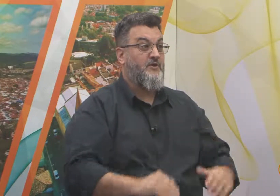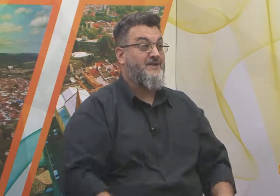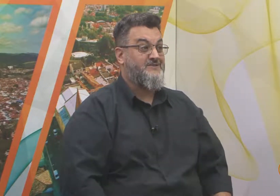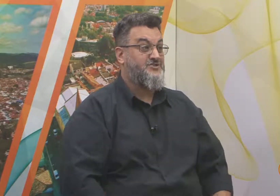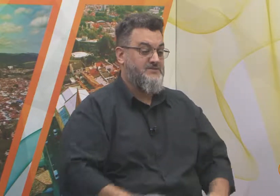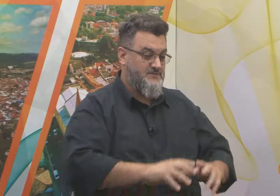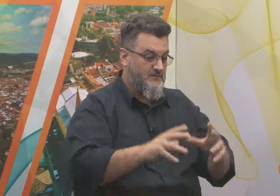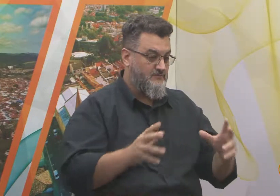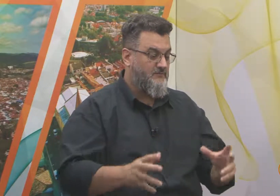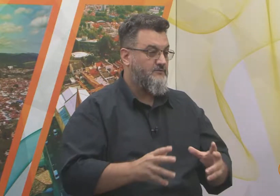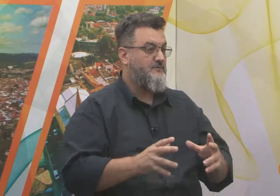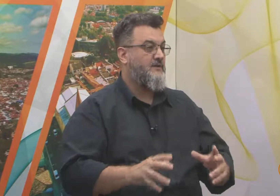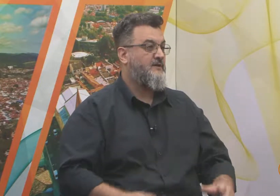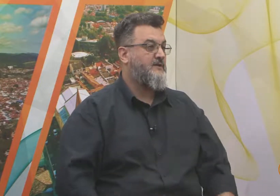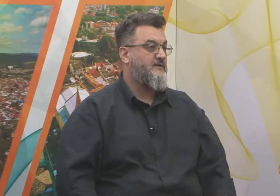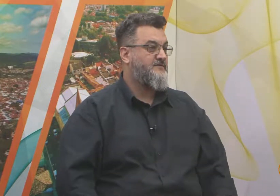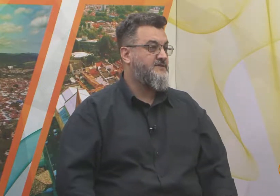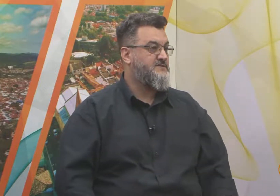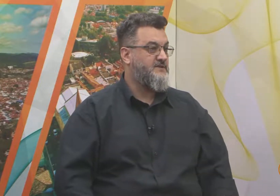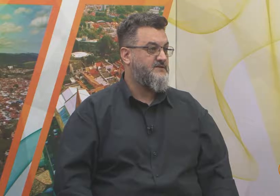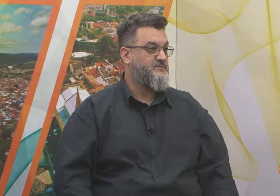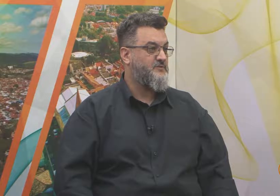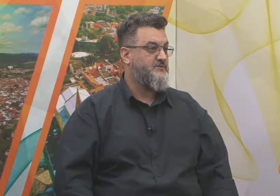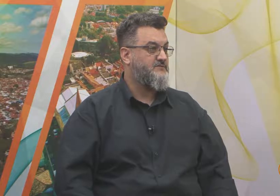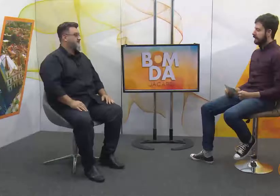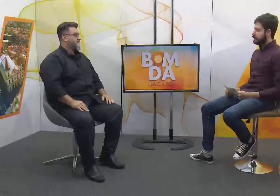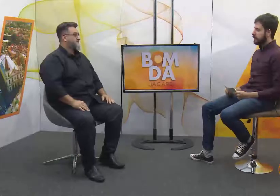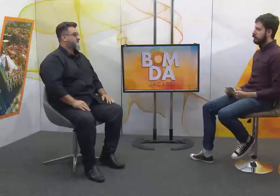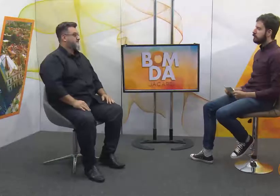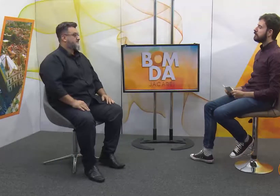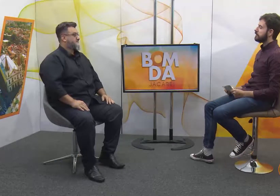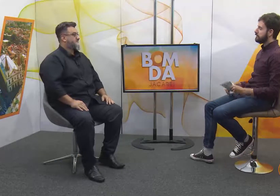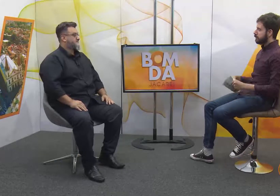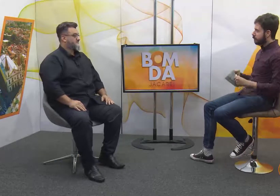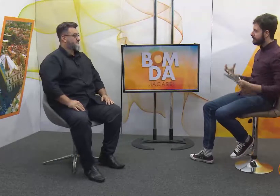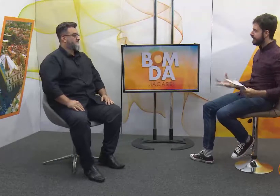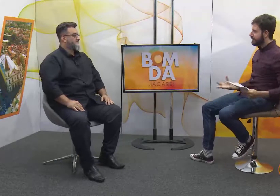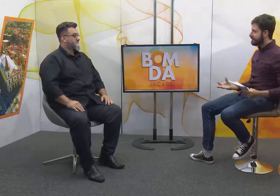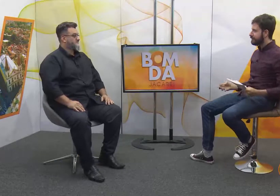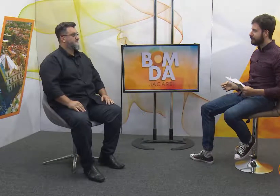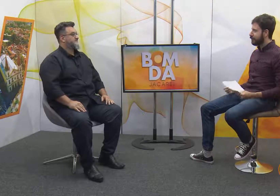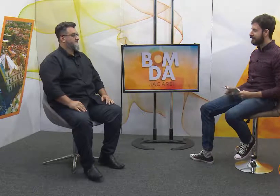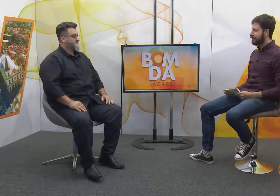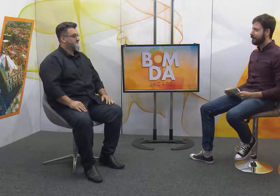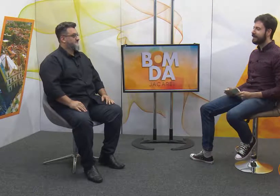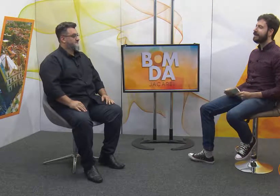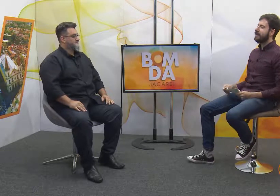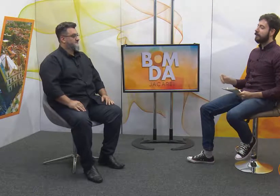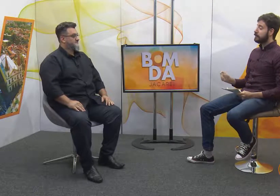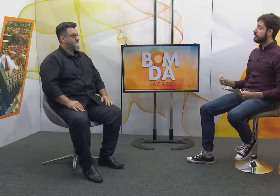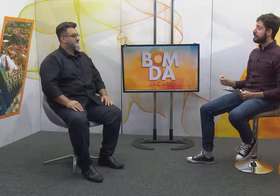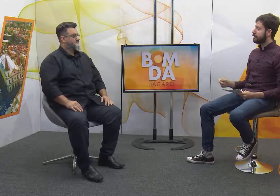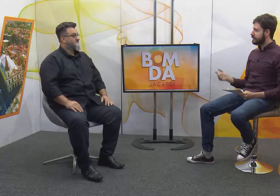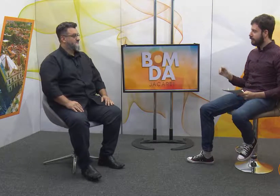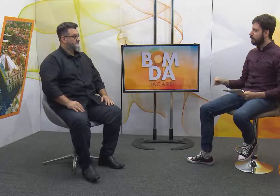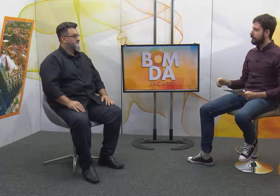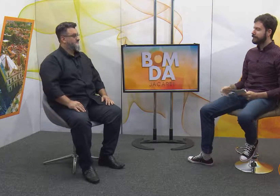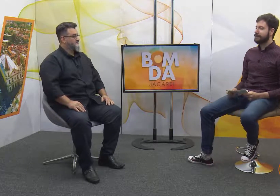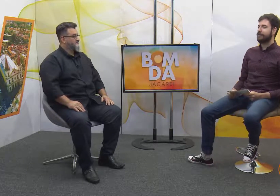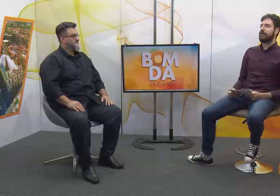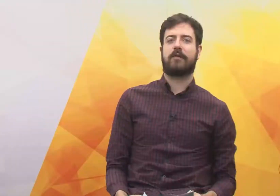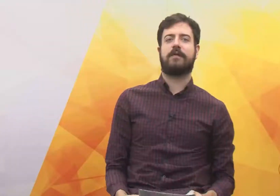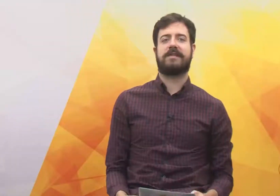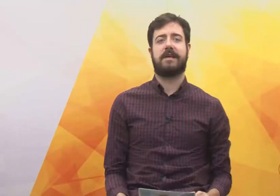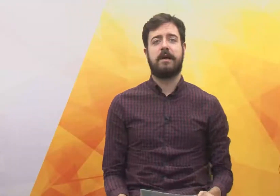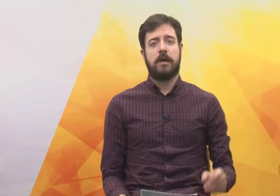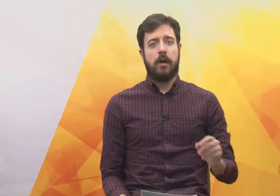ter uma melhor gestão da financeira nesse momento. É isso aí, muito importante ser consciente nesse momento, né, William? Peço licença a você, logo mais a